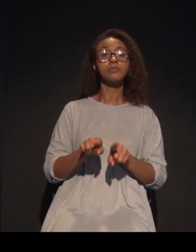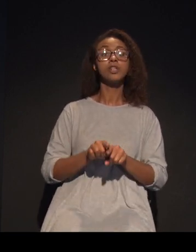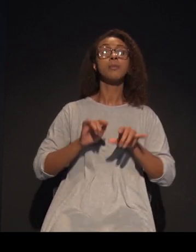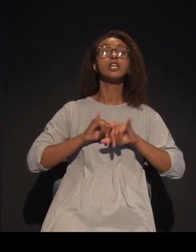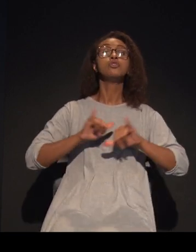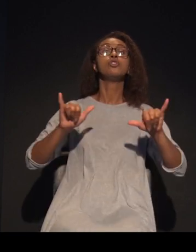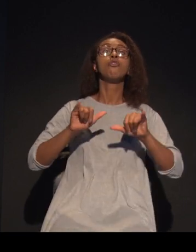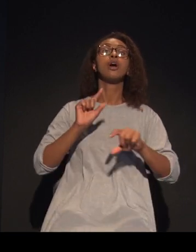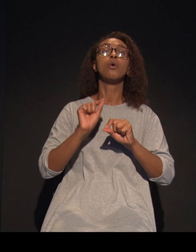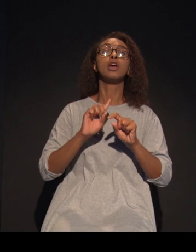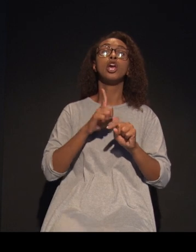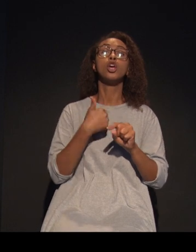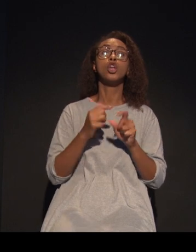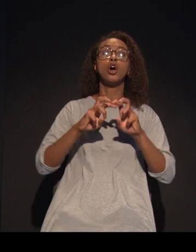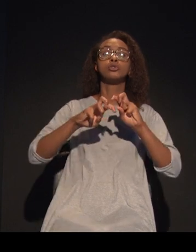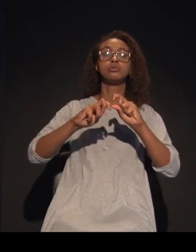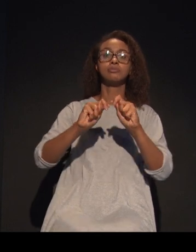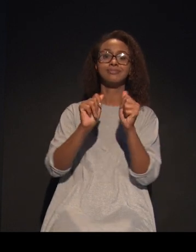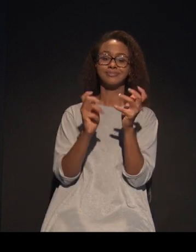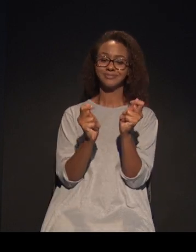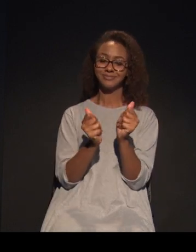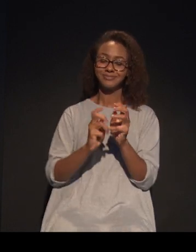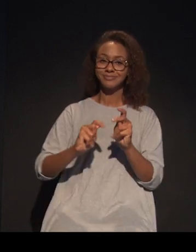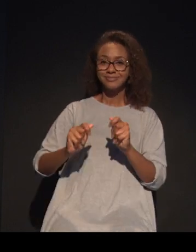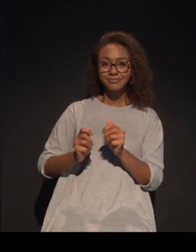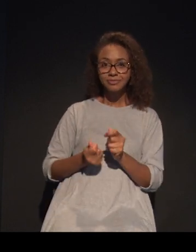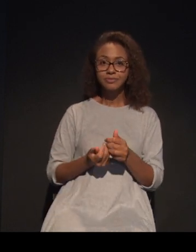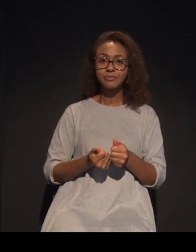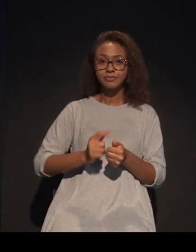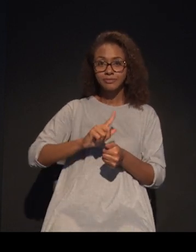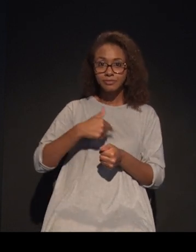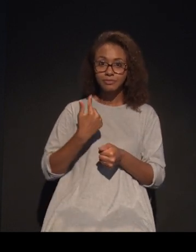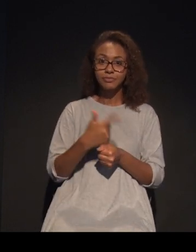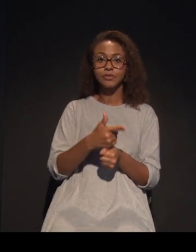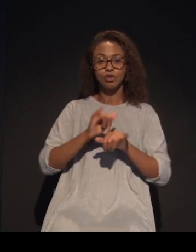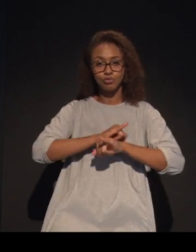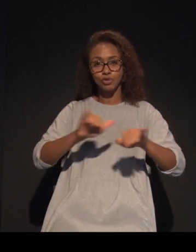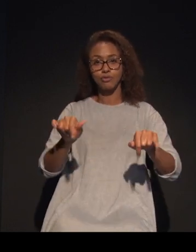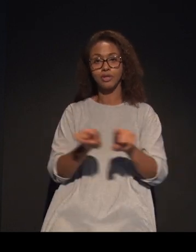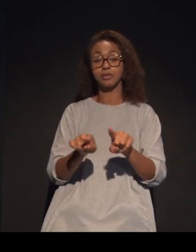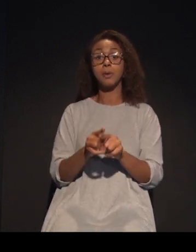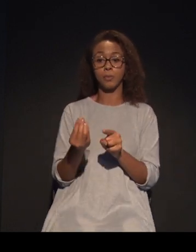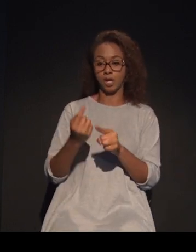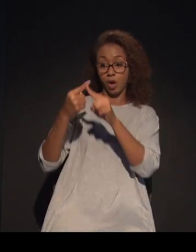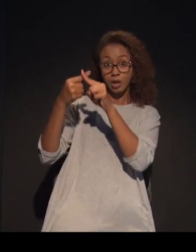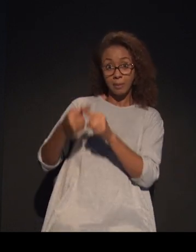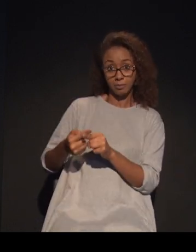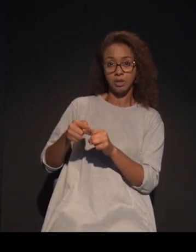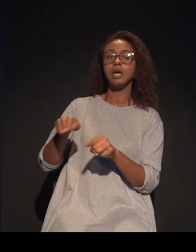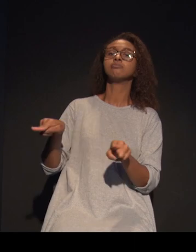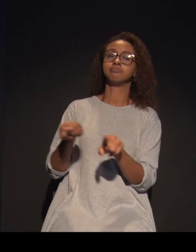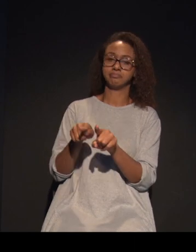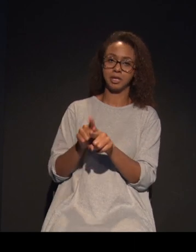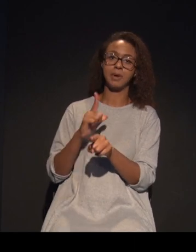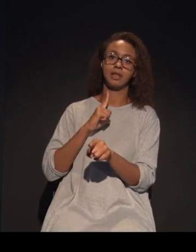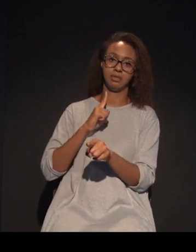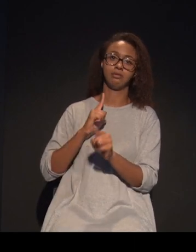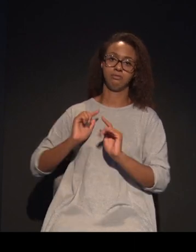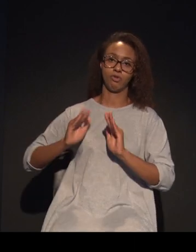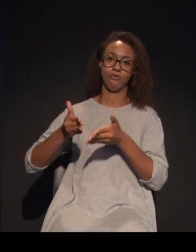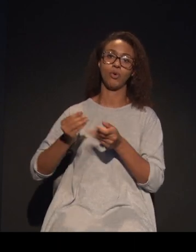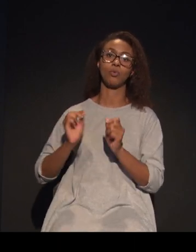do artesanato e venda para ajudar os artesão porque dentro do campeonato também te valoriza a